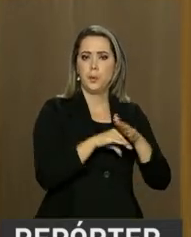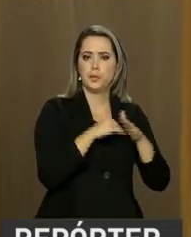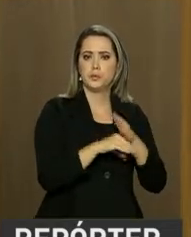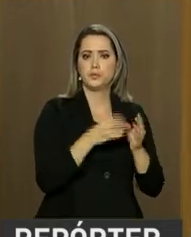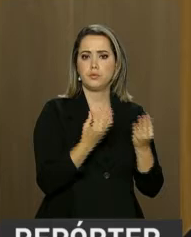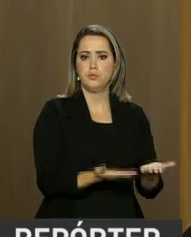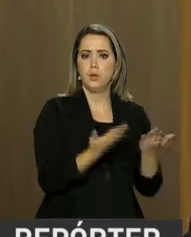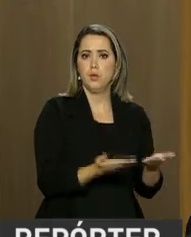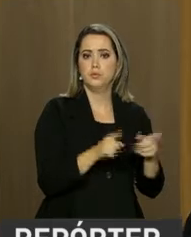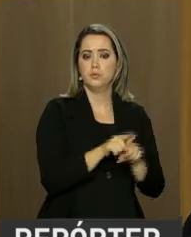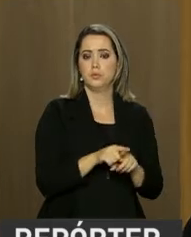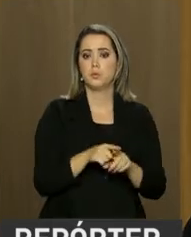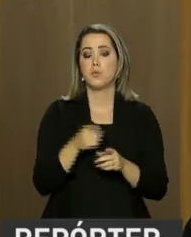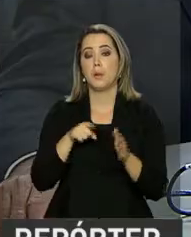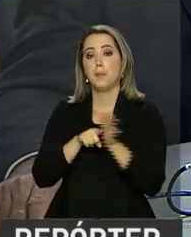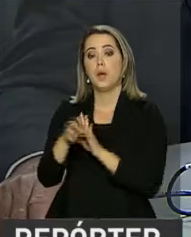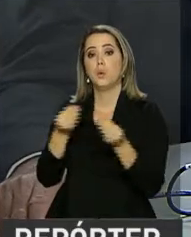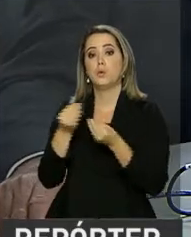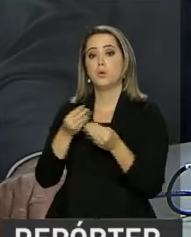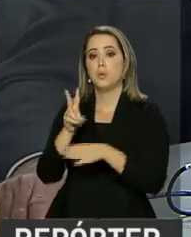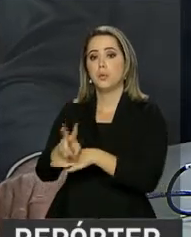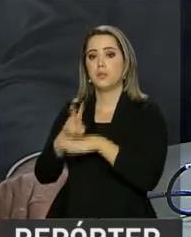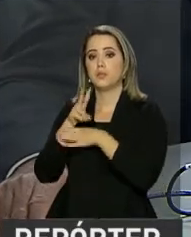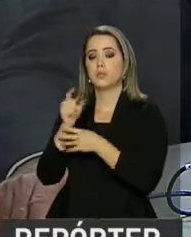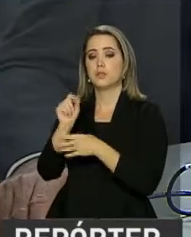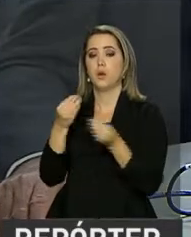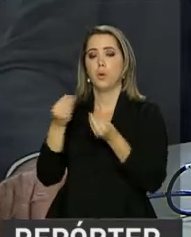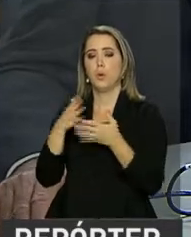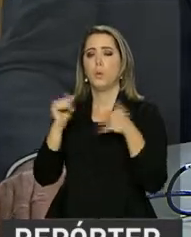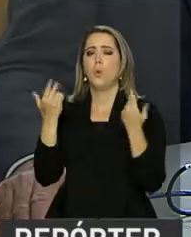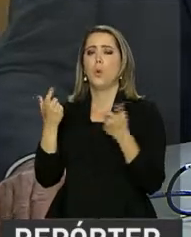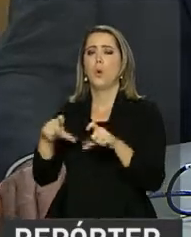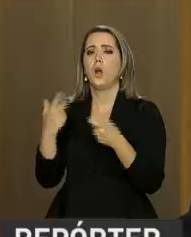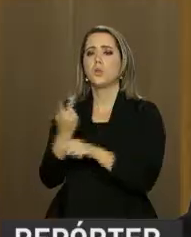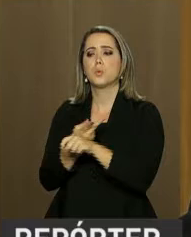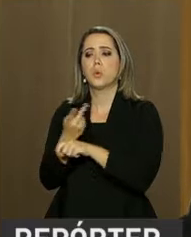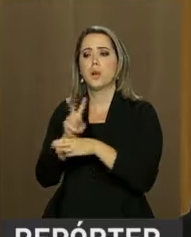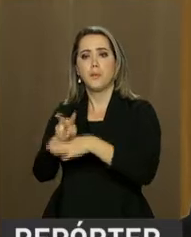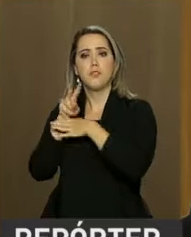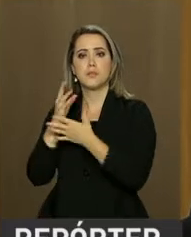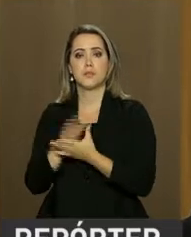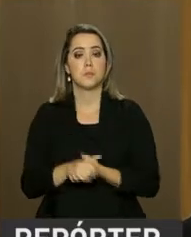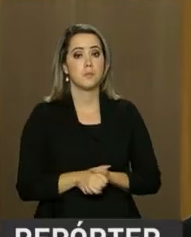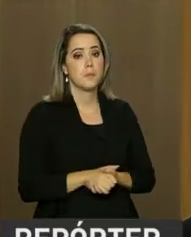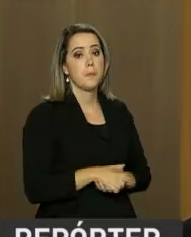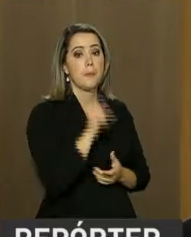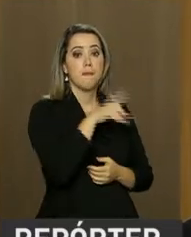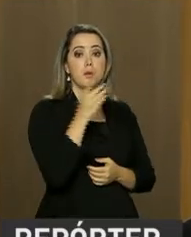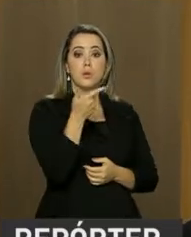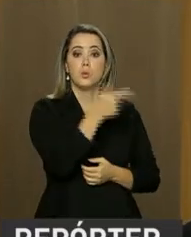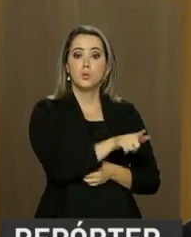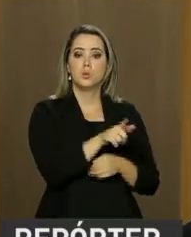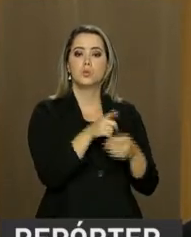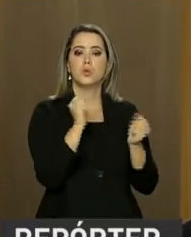como é que os produtores podem ter acesso a esse financiamento? Quem eles devem procurar? Os produtores podem, e é outro avanço